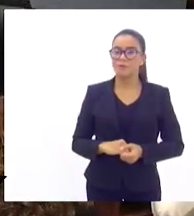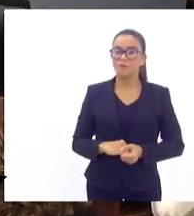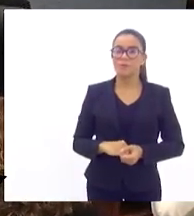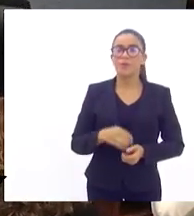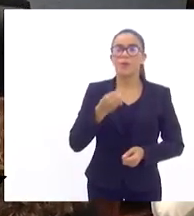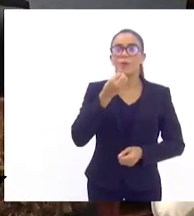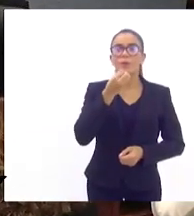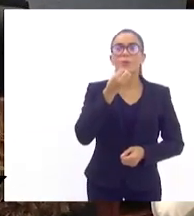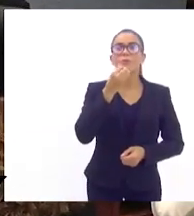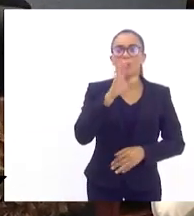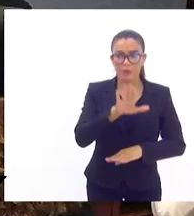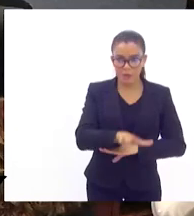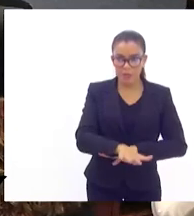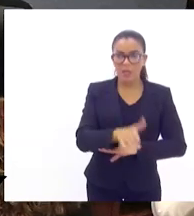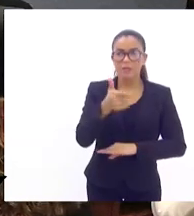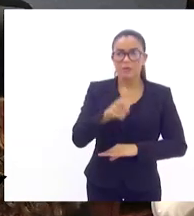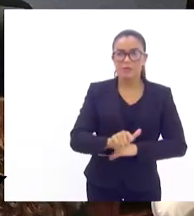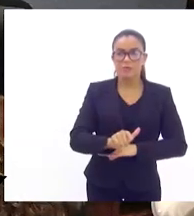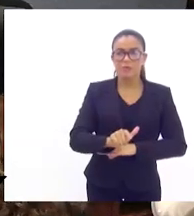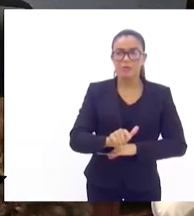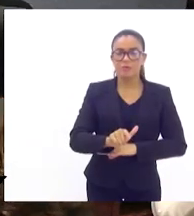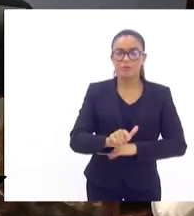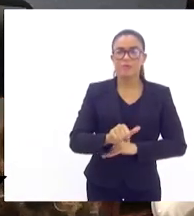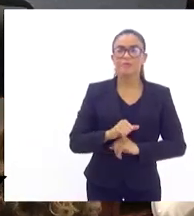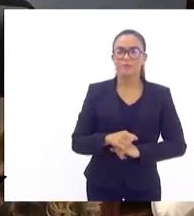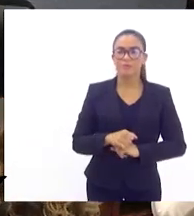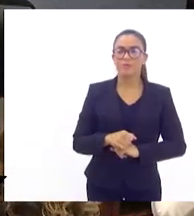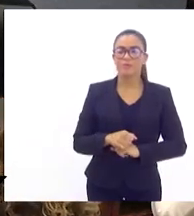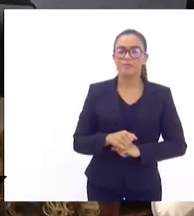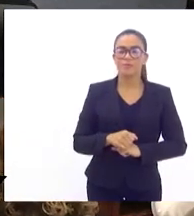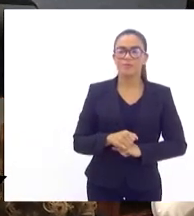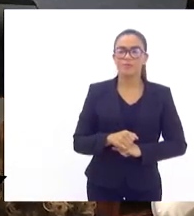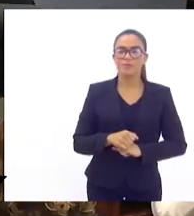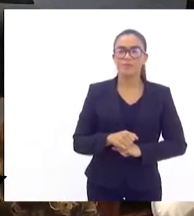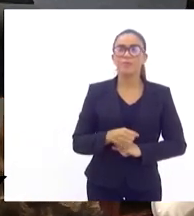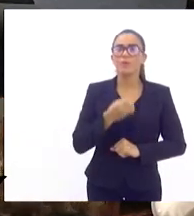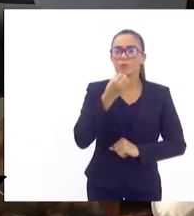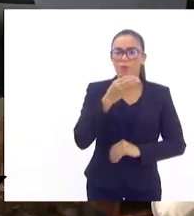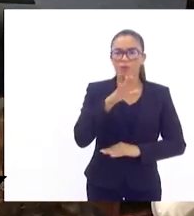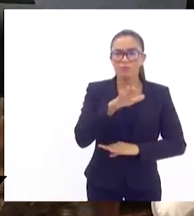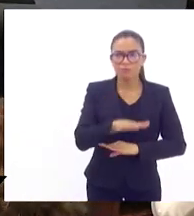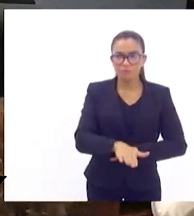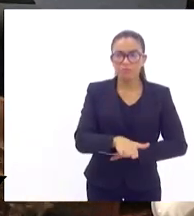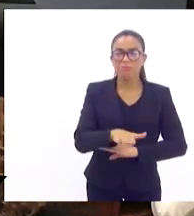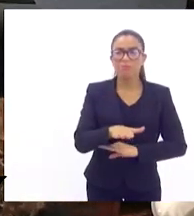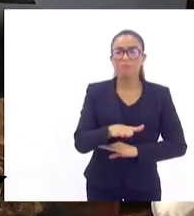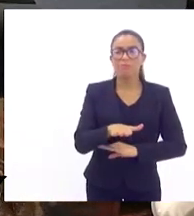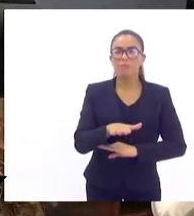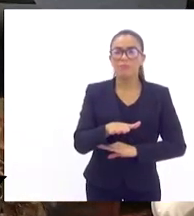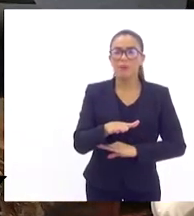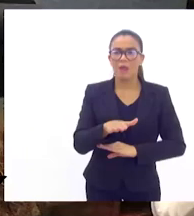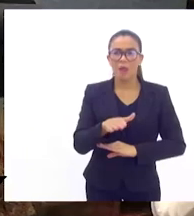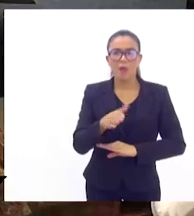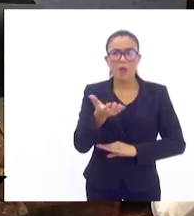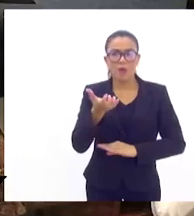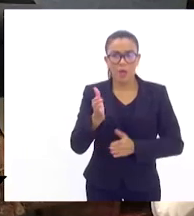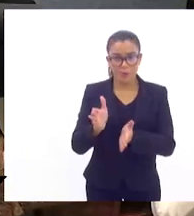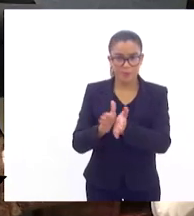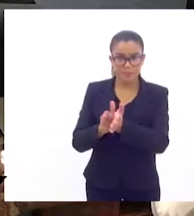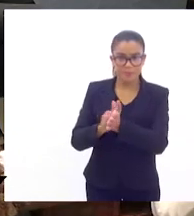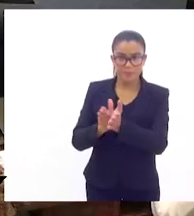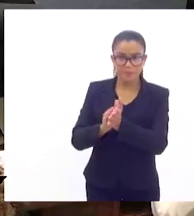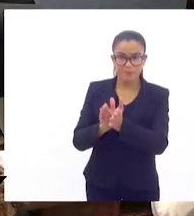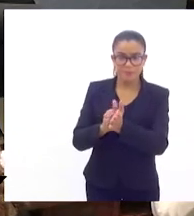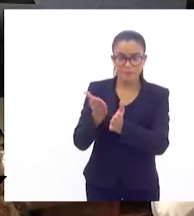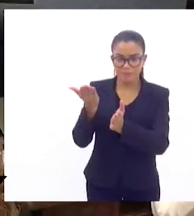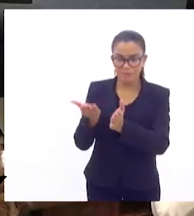Boa tarde, mais uma vez. Vamos melhorar. Boa tarde, presidente. Primeiro, quero te parabenizar pela condução